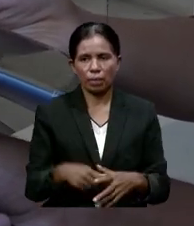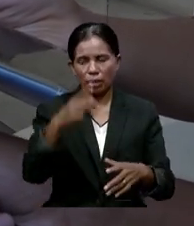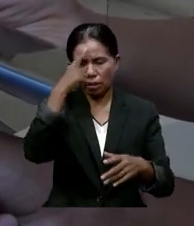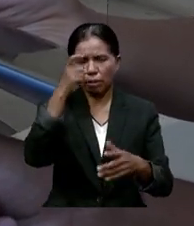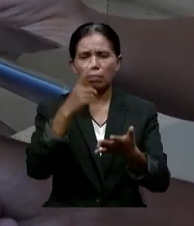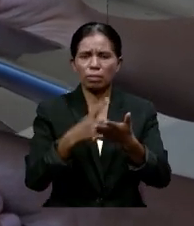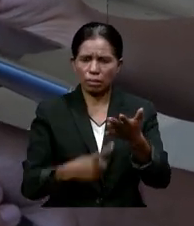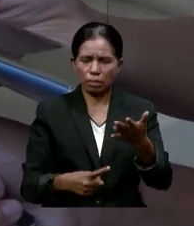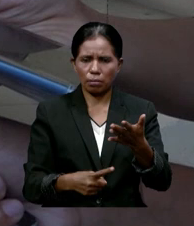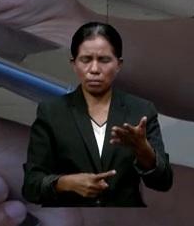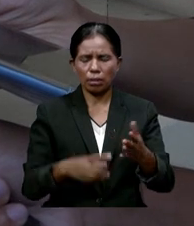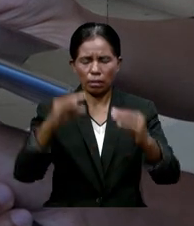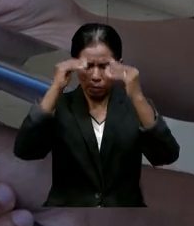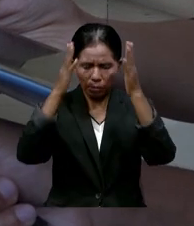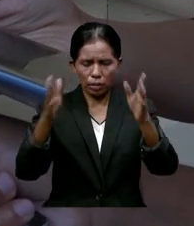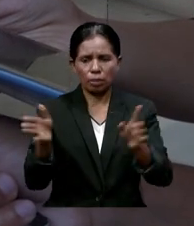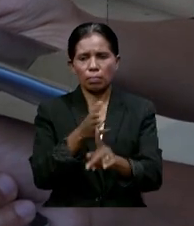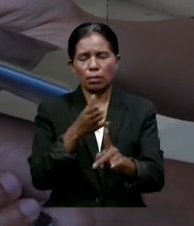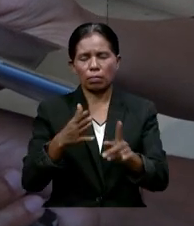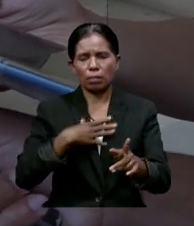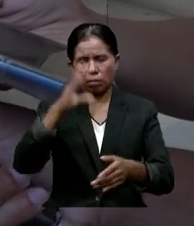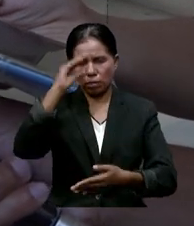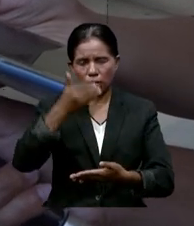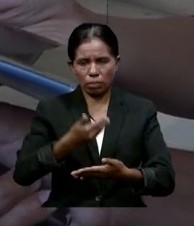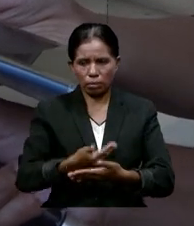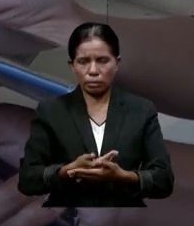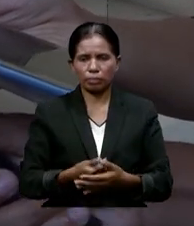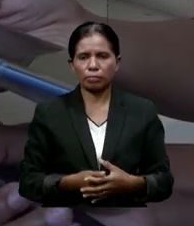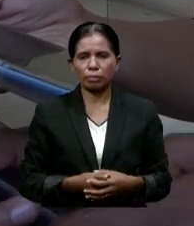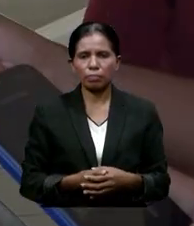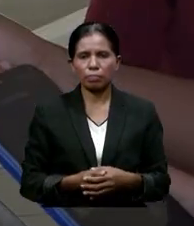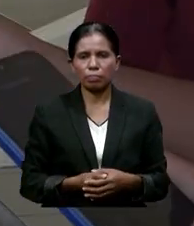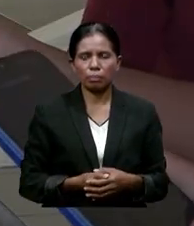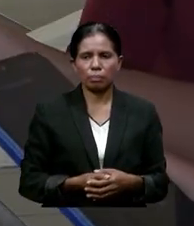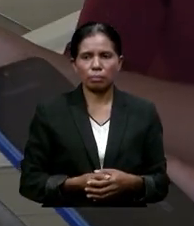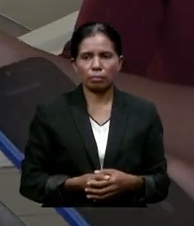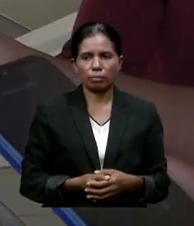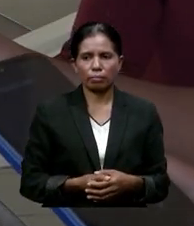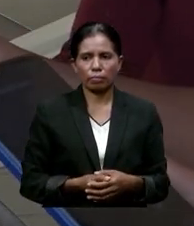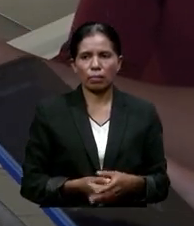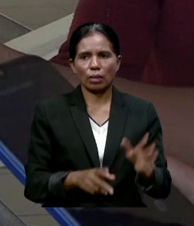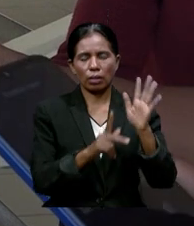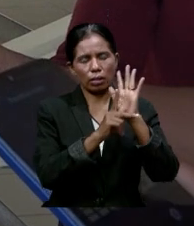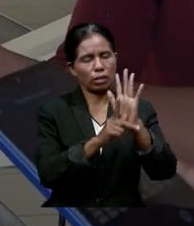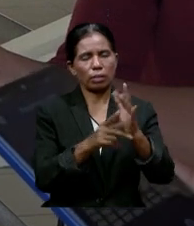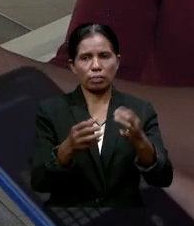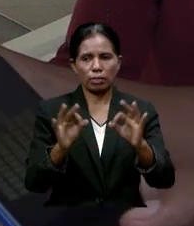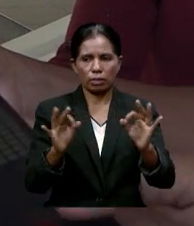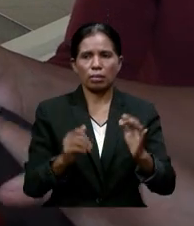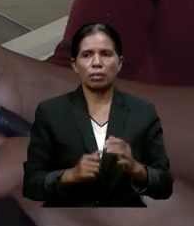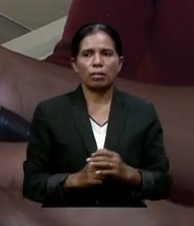mak. Zilipi halo sai de escola mak. Mestre ne baku ni hanesane. Ah, queixa bate ona.